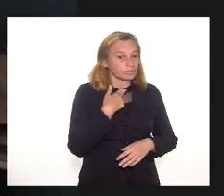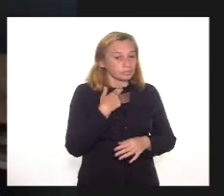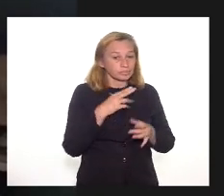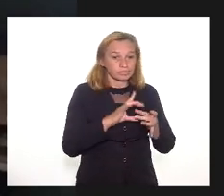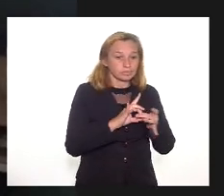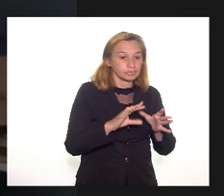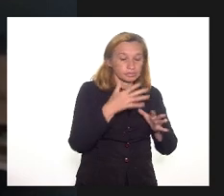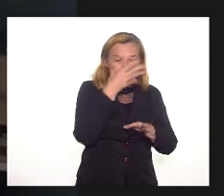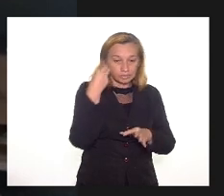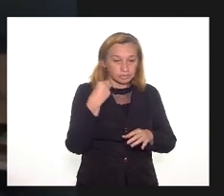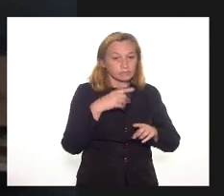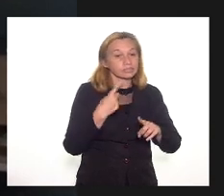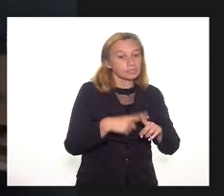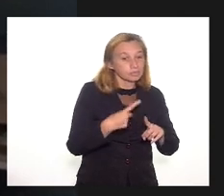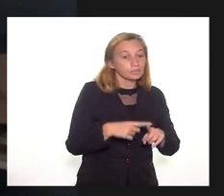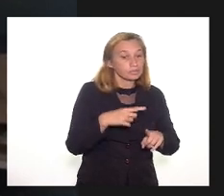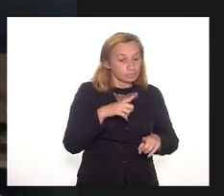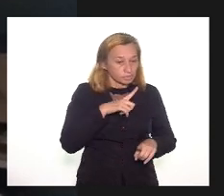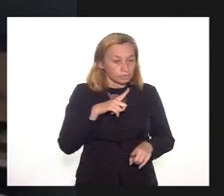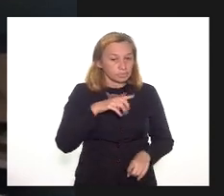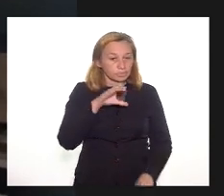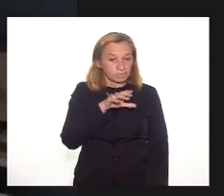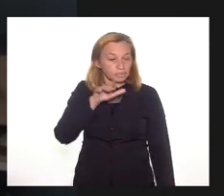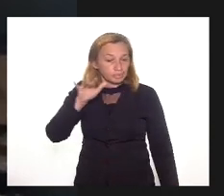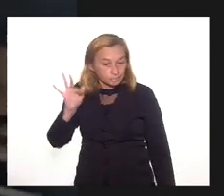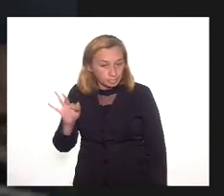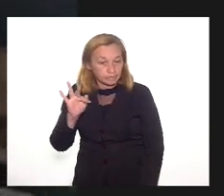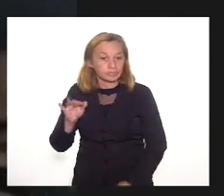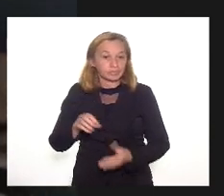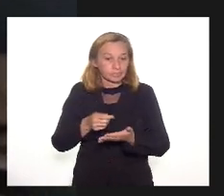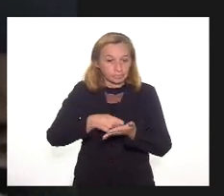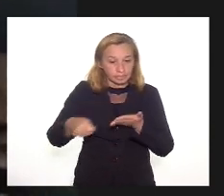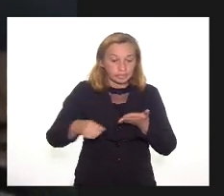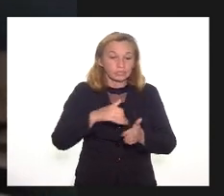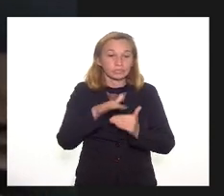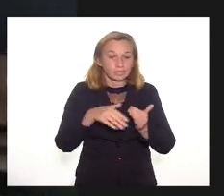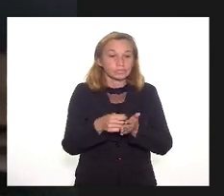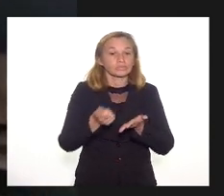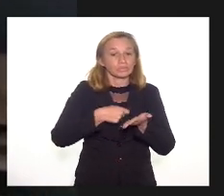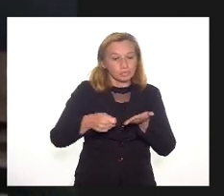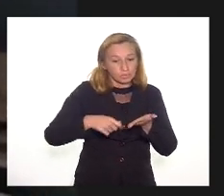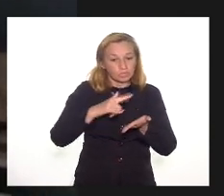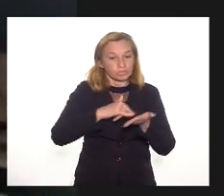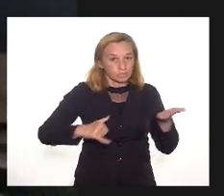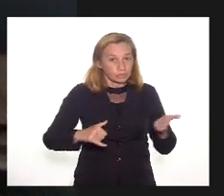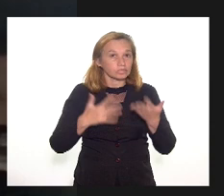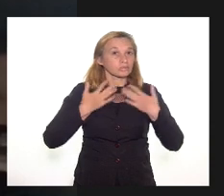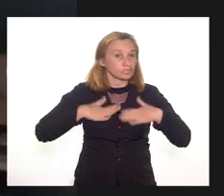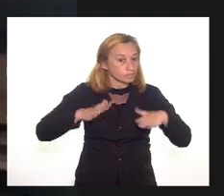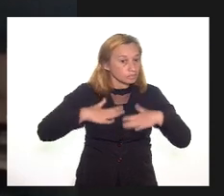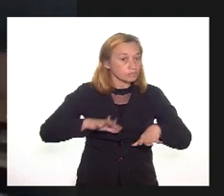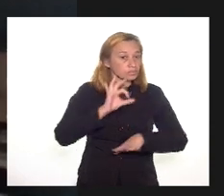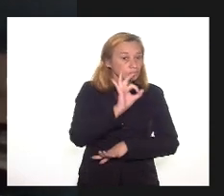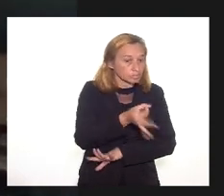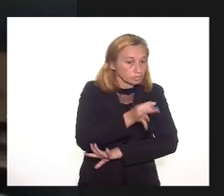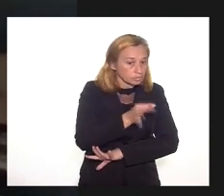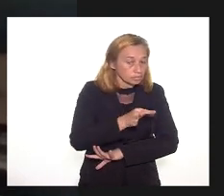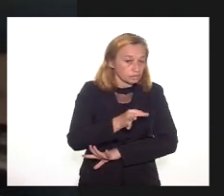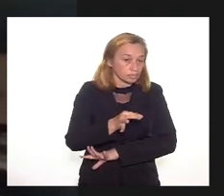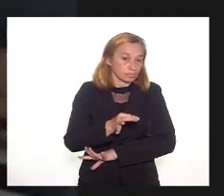passe em branco porque eu tenho meu CPF e assinei todos os documentos lá com muita tranquilidade e tenho certeza que isso vai ser